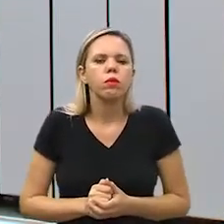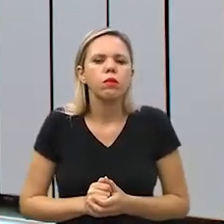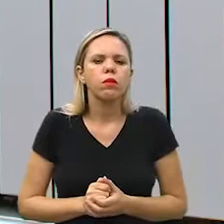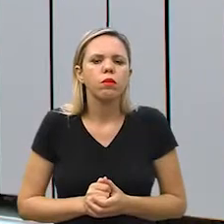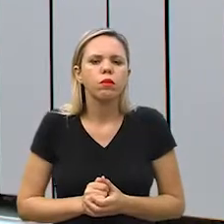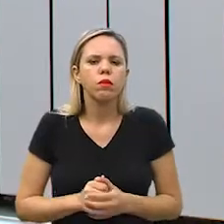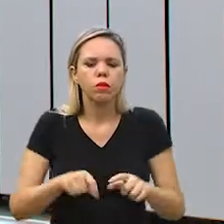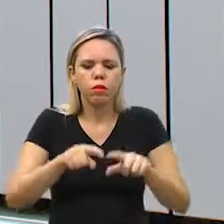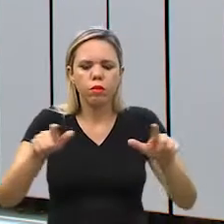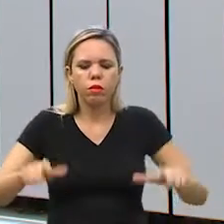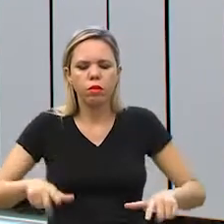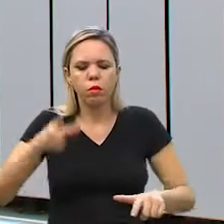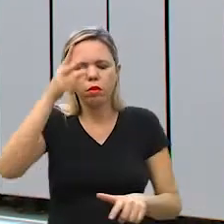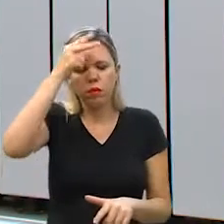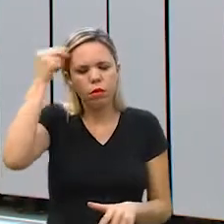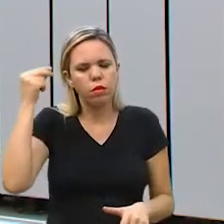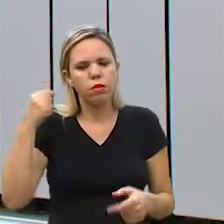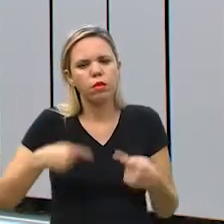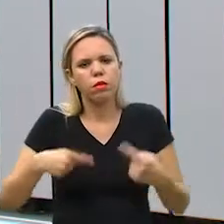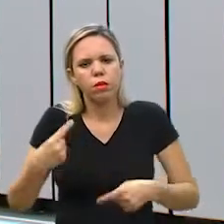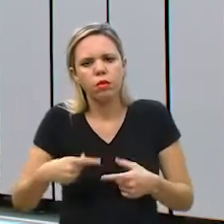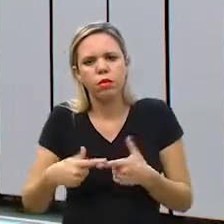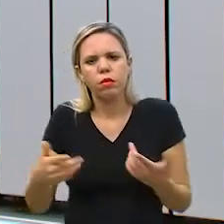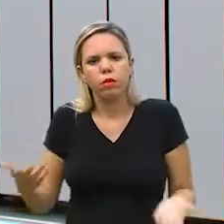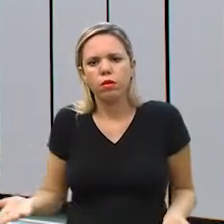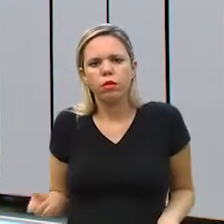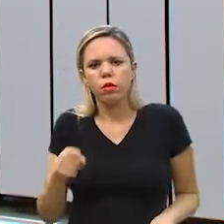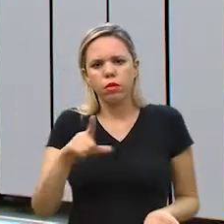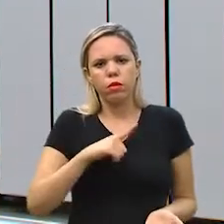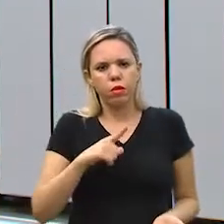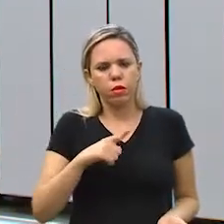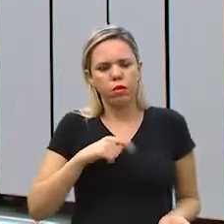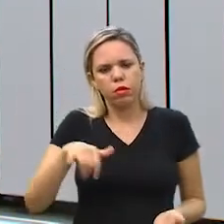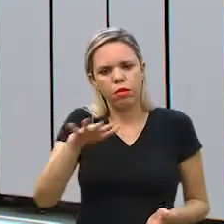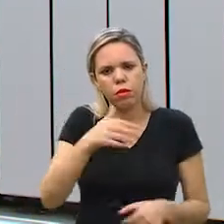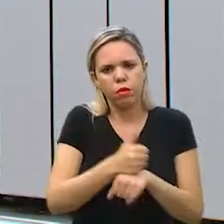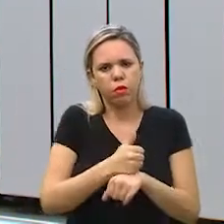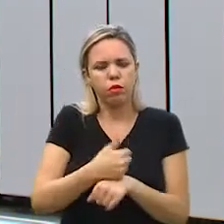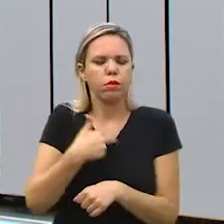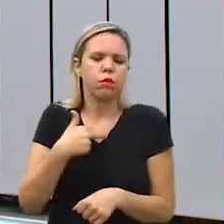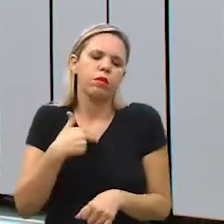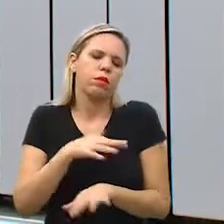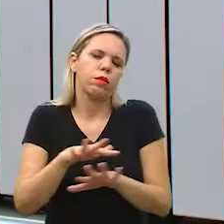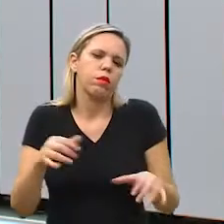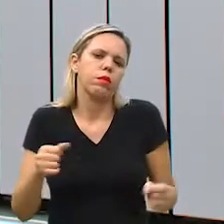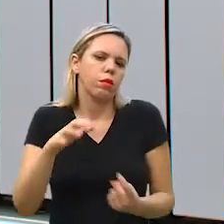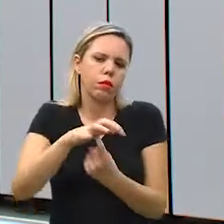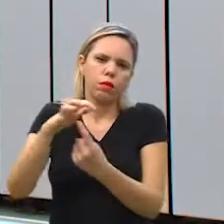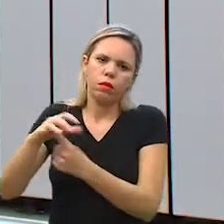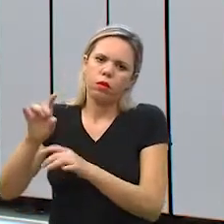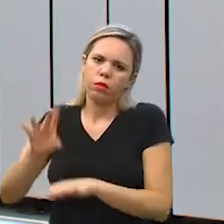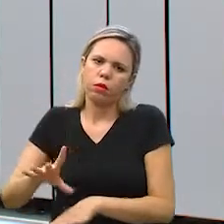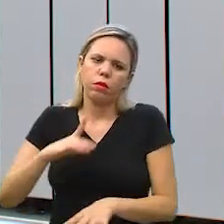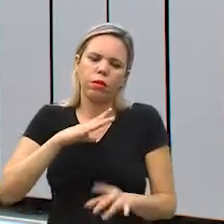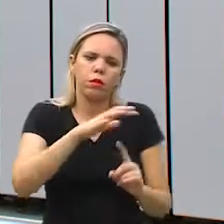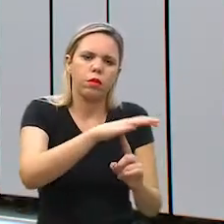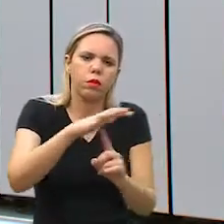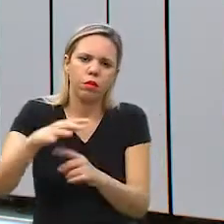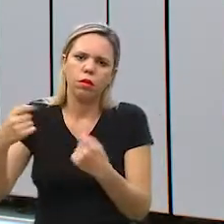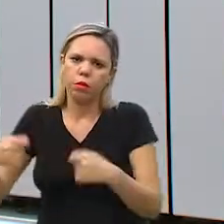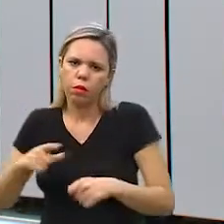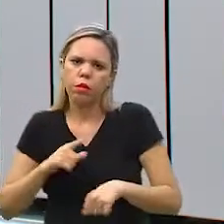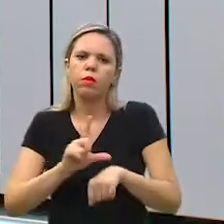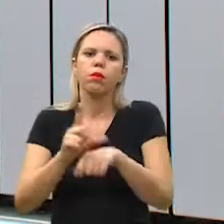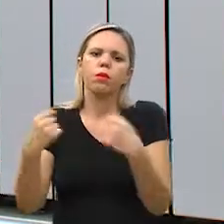Comissão de Solo Público, discutindo essa situação. Porque você tem áreas que não dá mais para ter praça só. Tem praças que tem que ter